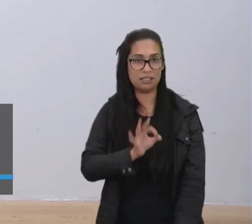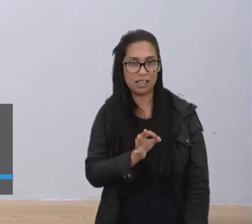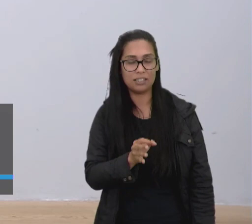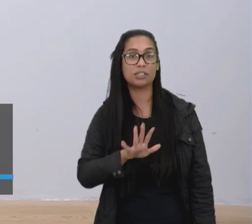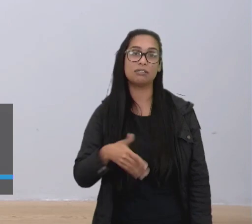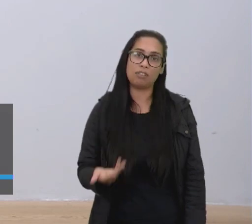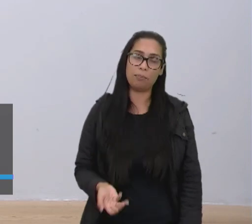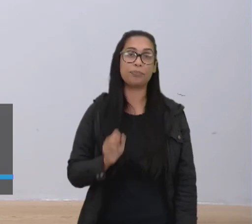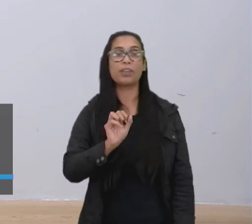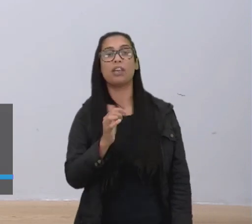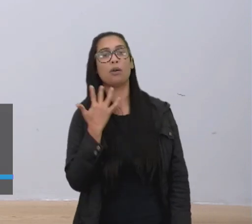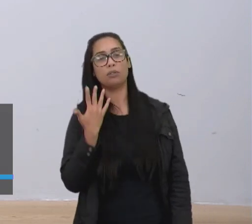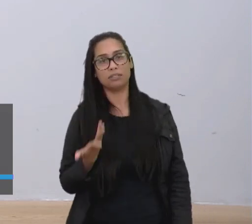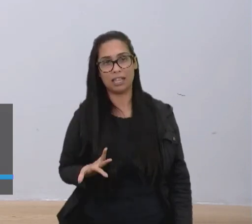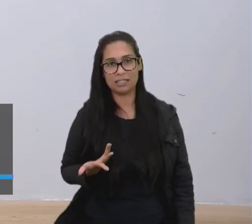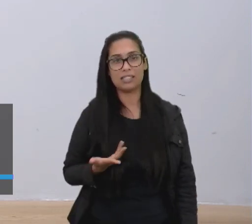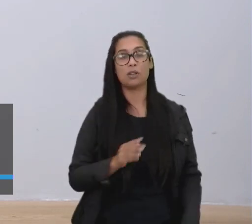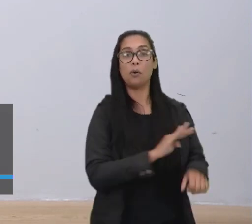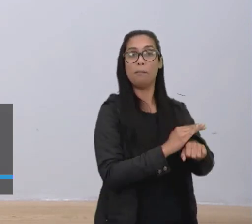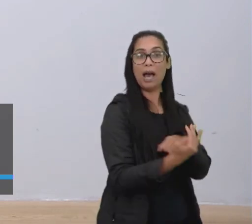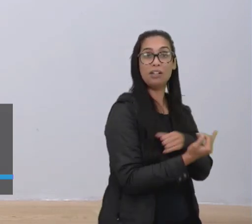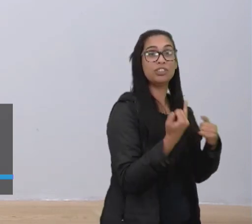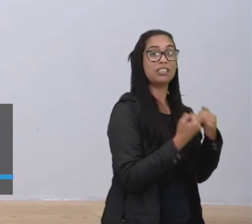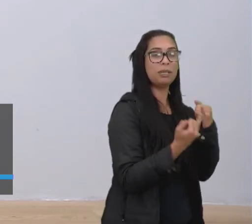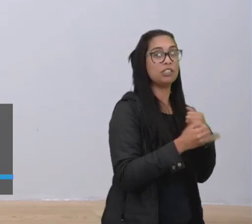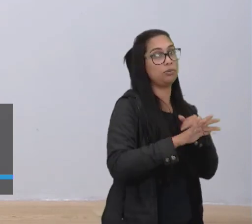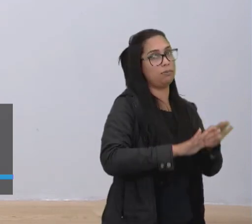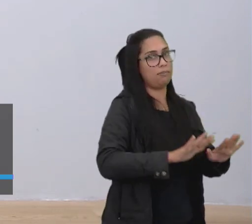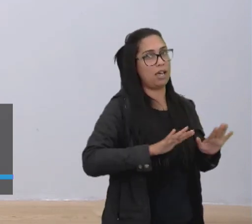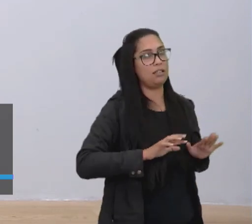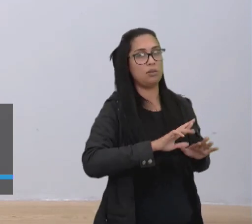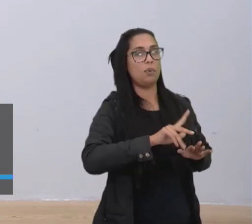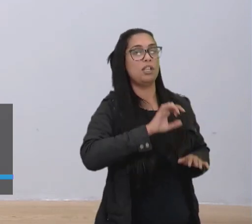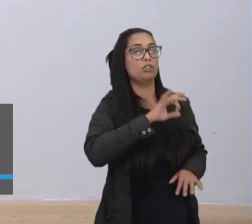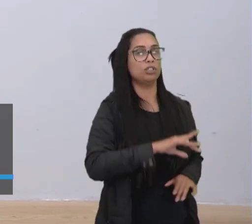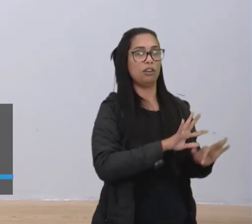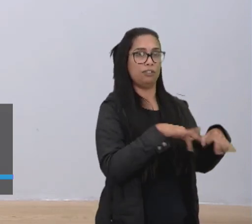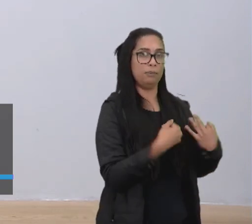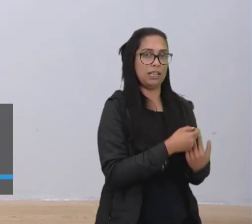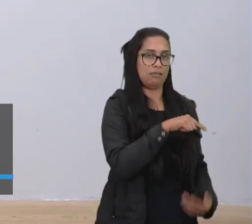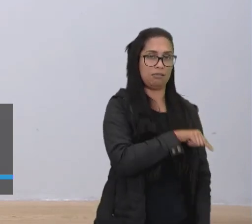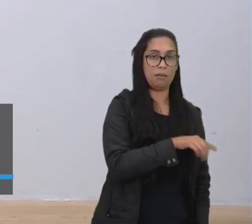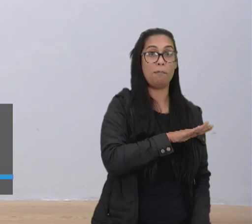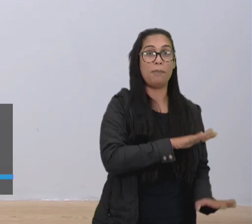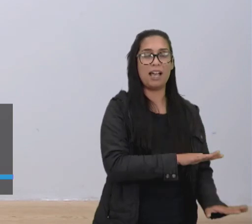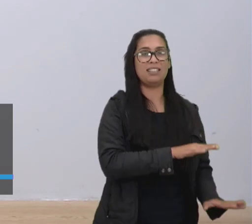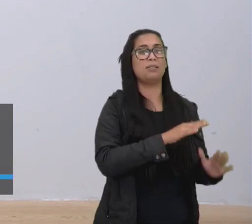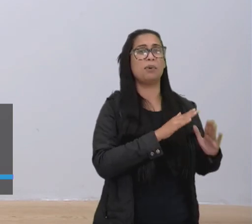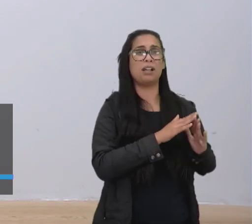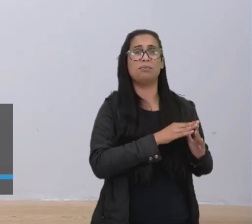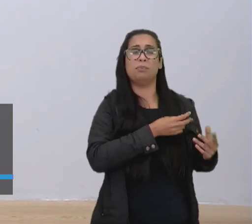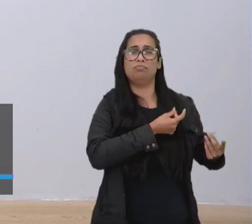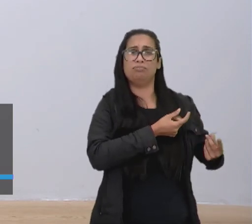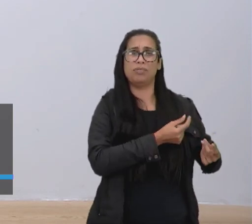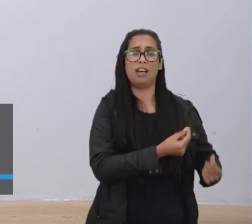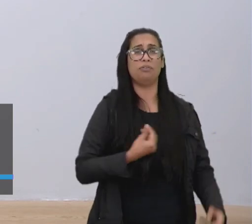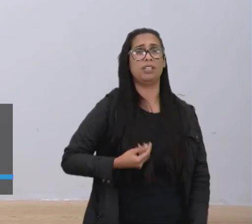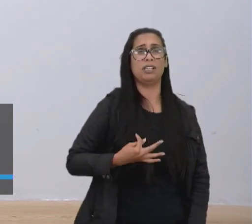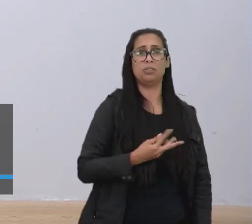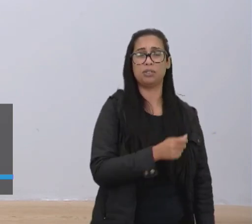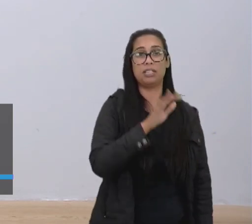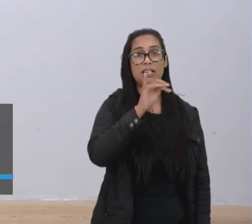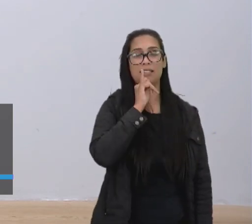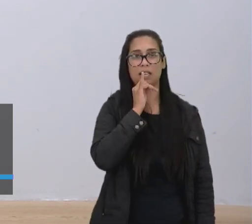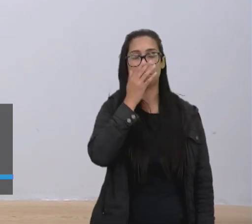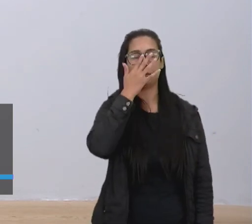que acontece? Esses grupos, por mais que dentro das suas picuinhas, é igual família. Sabe aquela história de que, assim, eu posso falar mal da minha família,